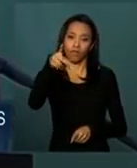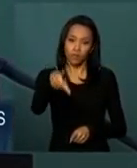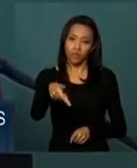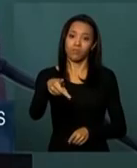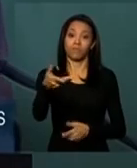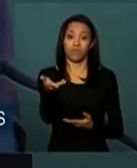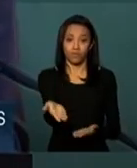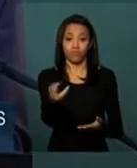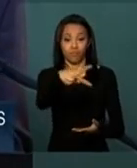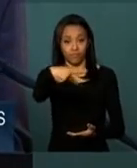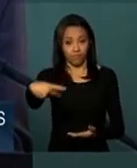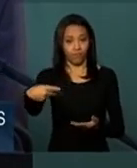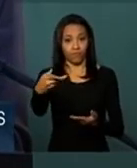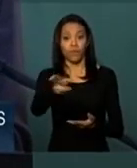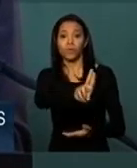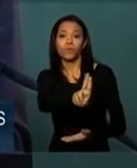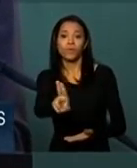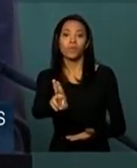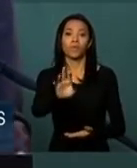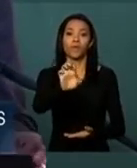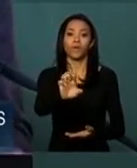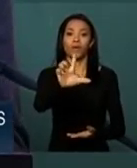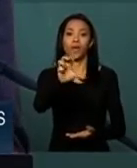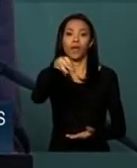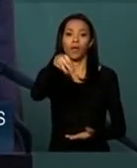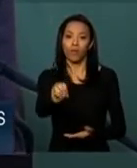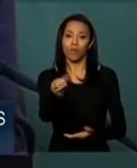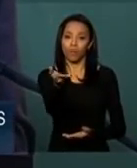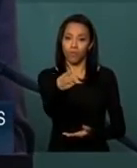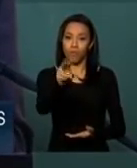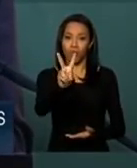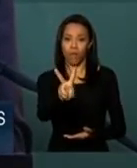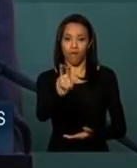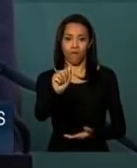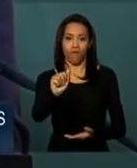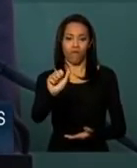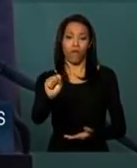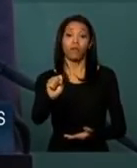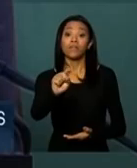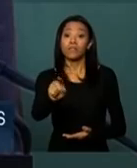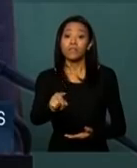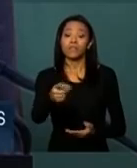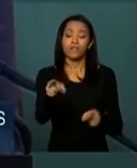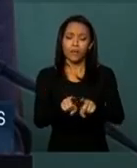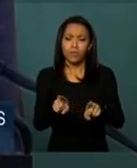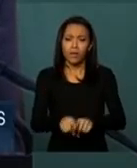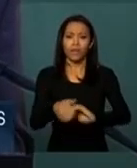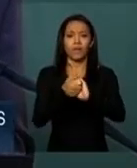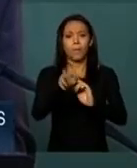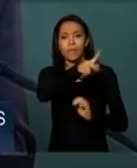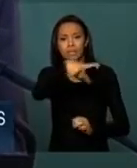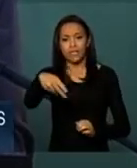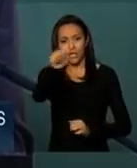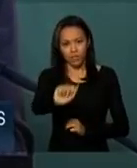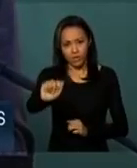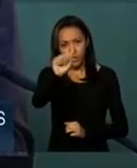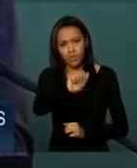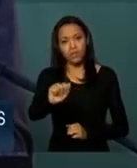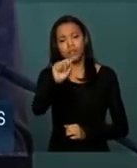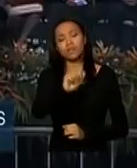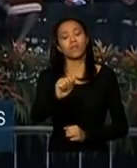e do Parnaíba, o senhor Elmo Vaz, cumprimentar o Arinaldo Leal, presidente da Associação Piauiense